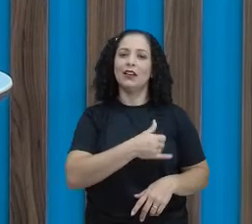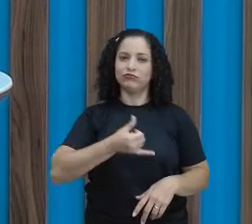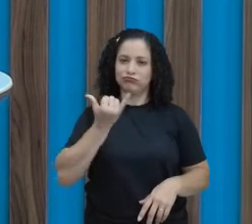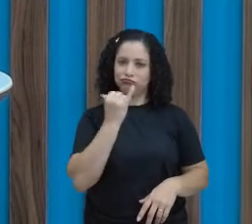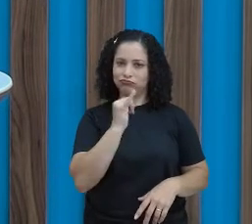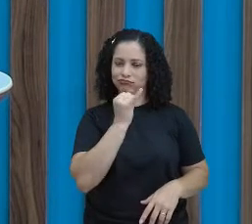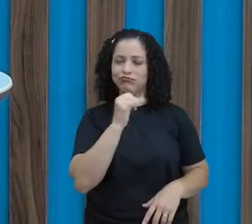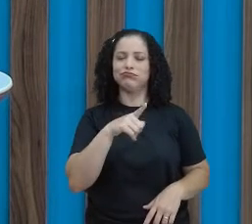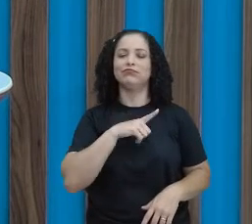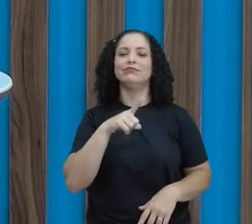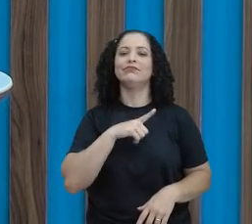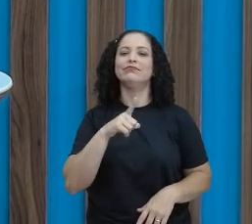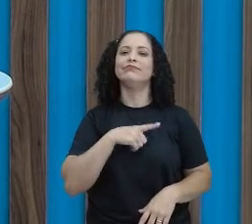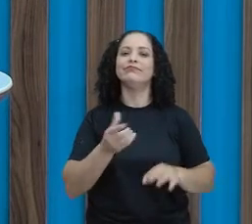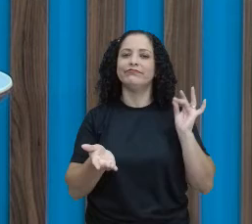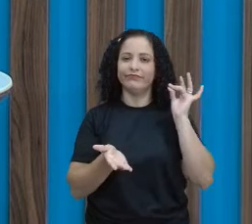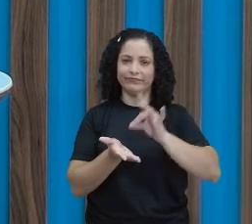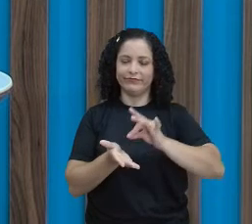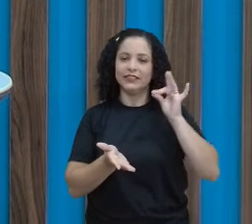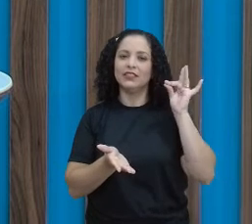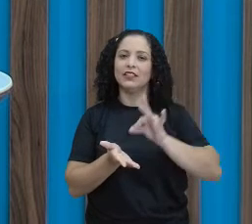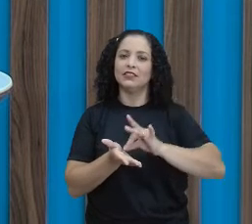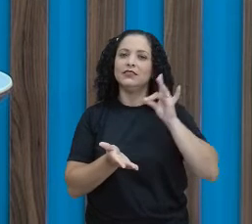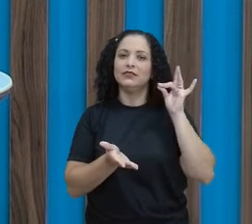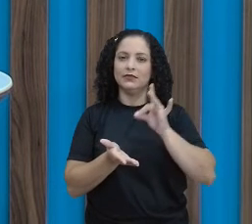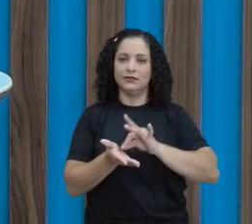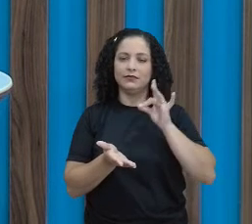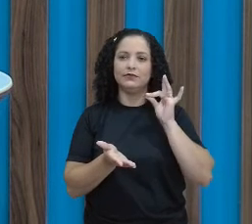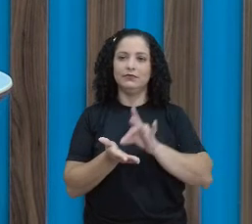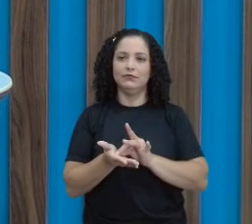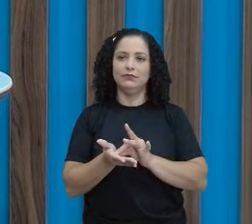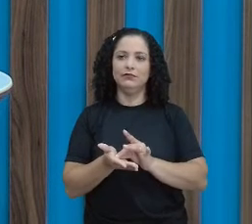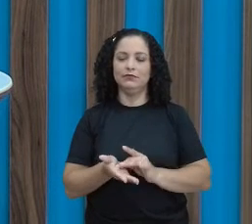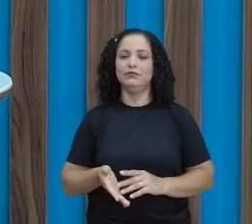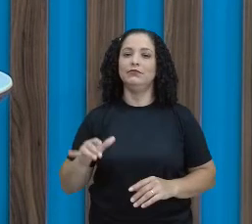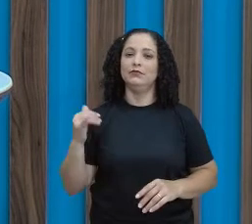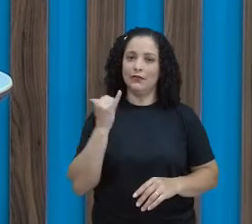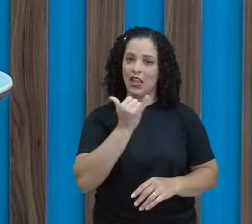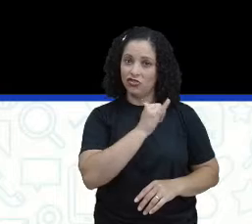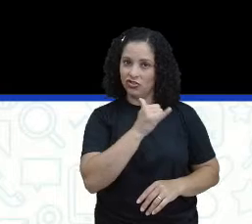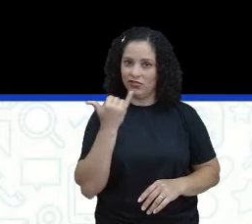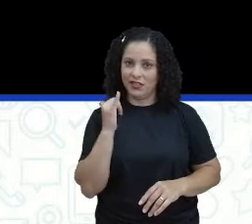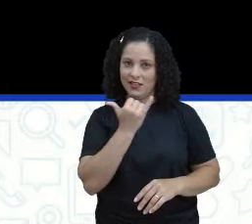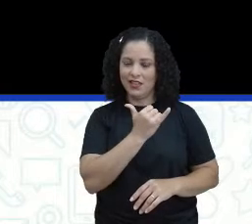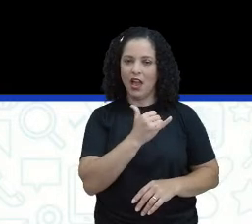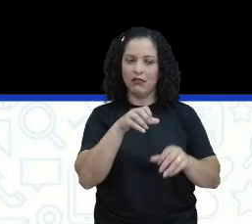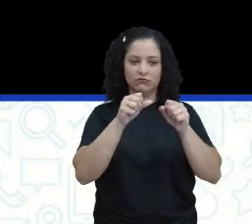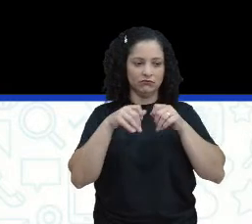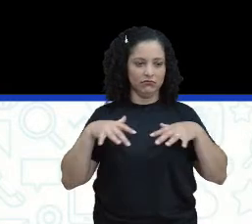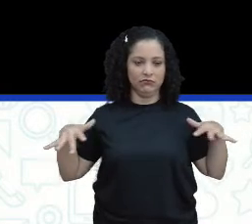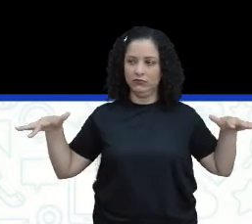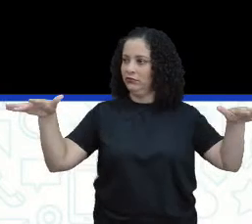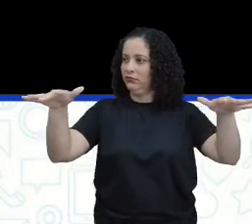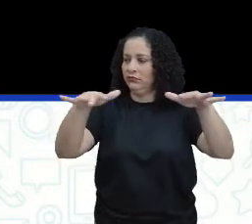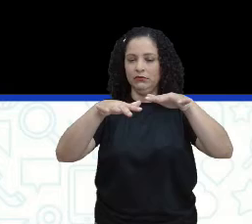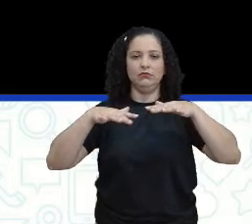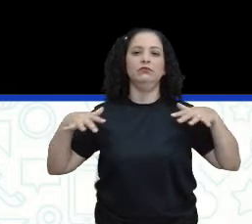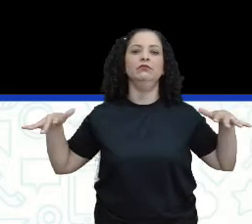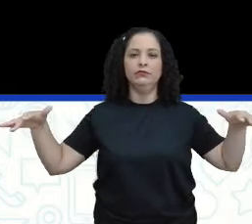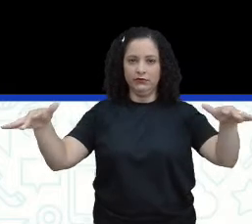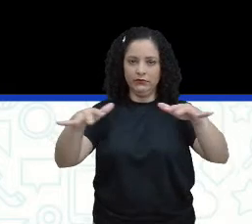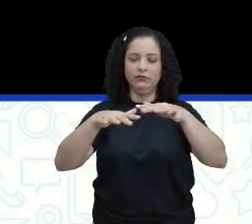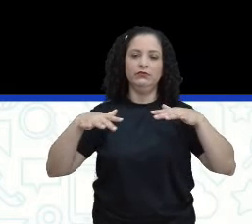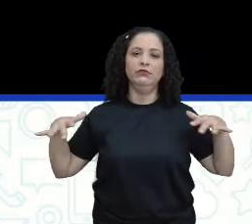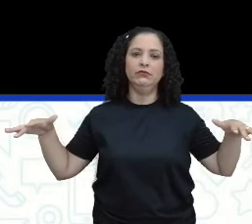Carol? Exatamente isso, gente. Então, ó, a energia tá aí em todos os lugares, tá